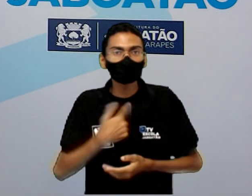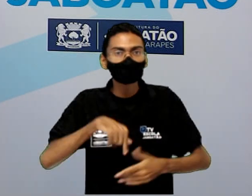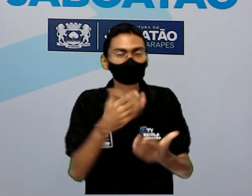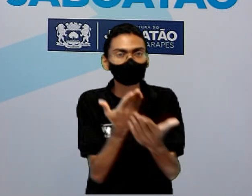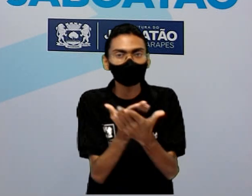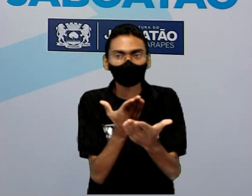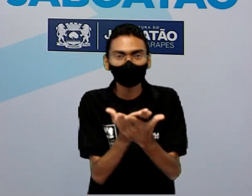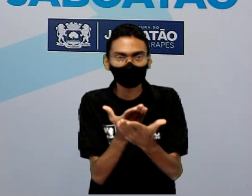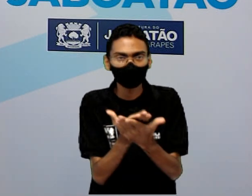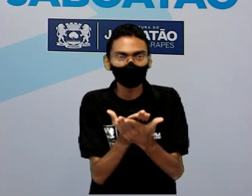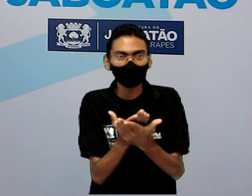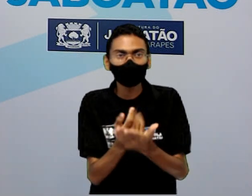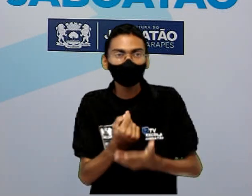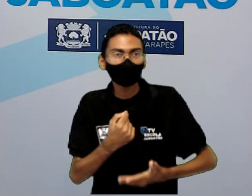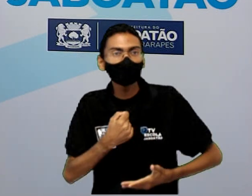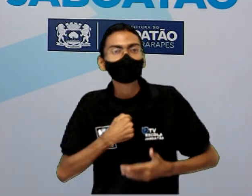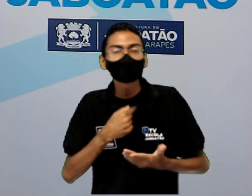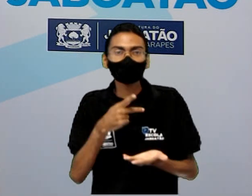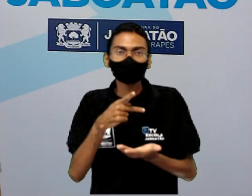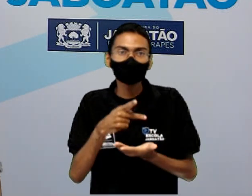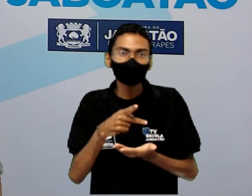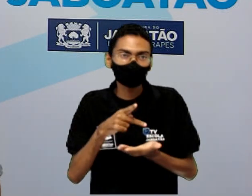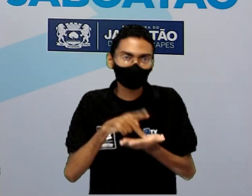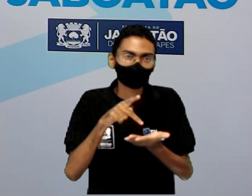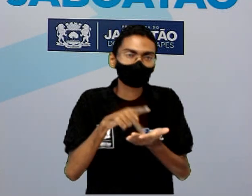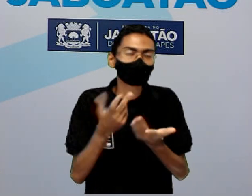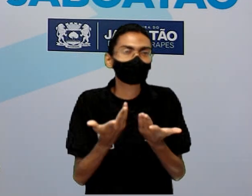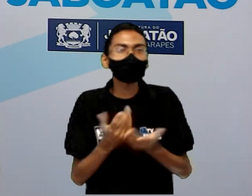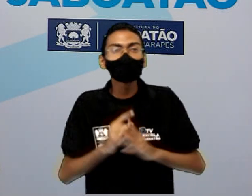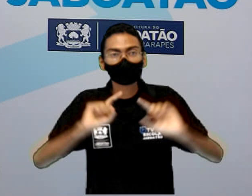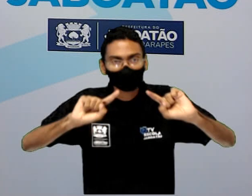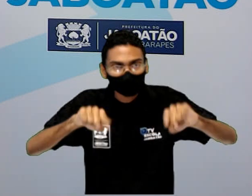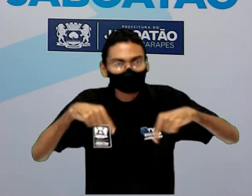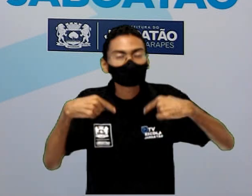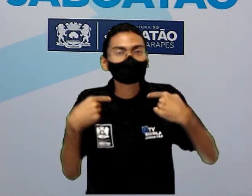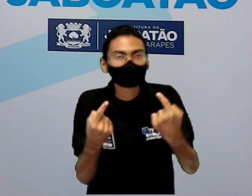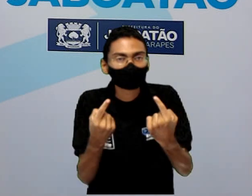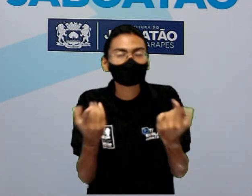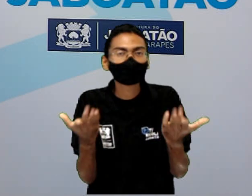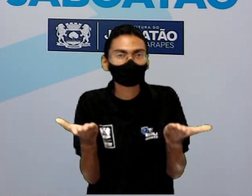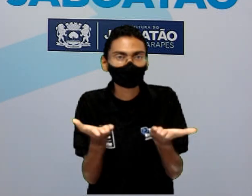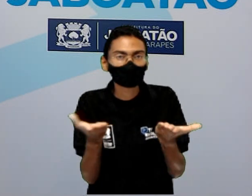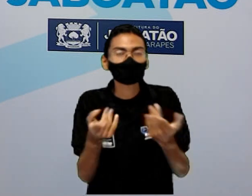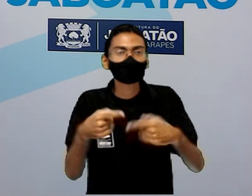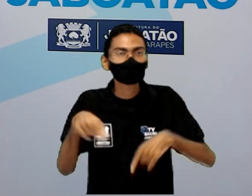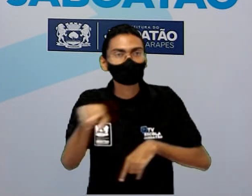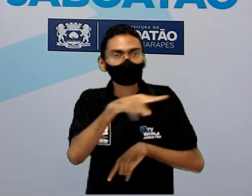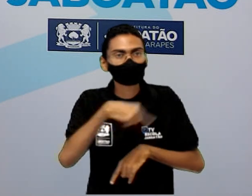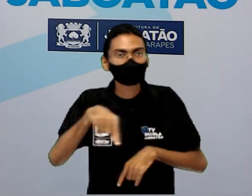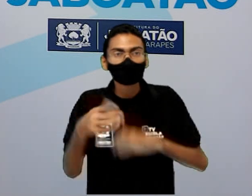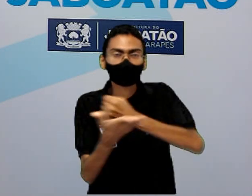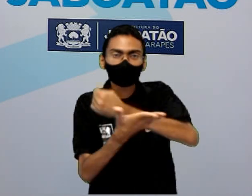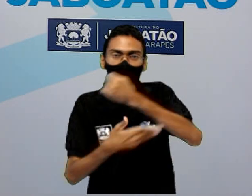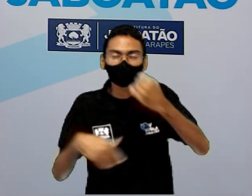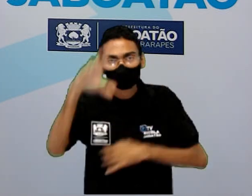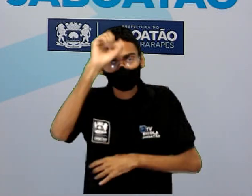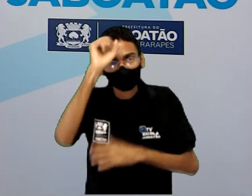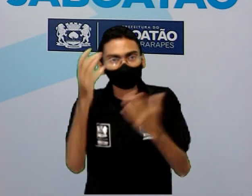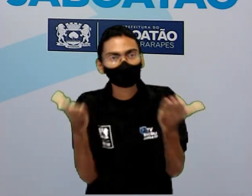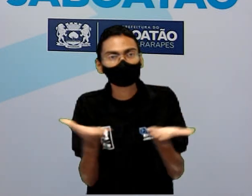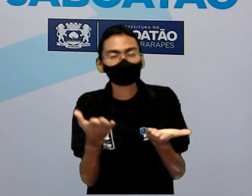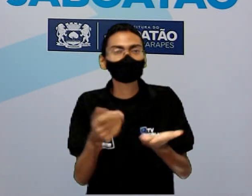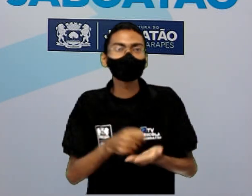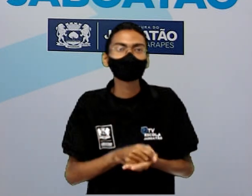estudou, eu lanço esse desafio para vocês. Com base no que você aprendeu, liste no seu caderno